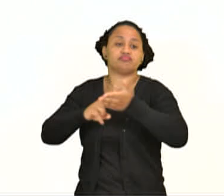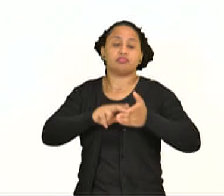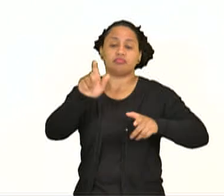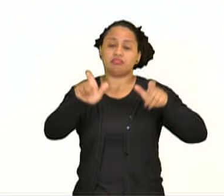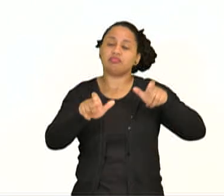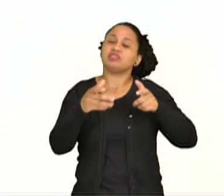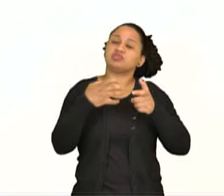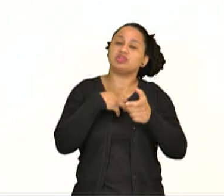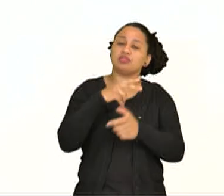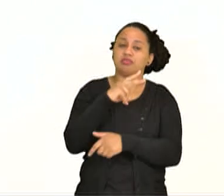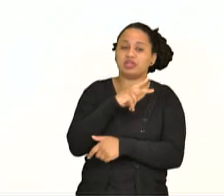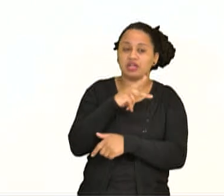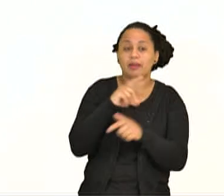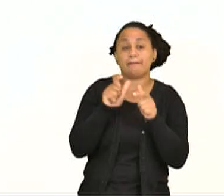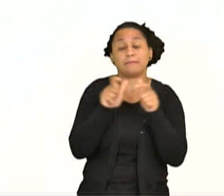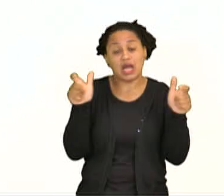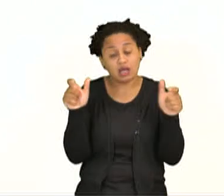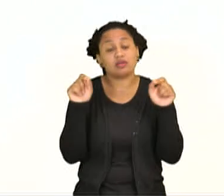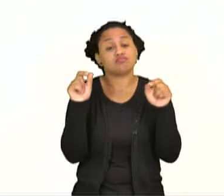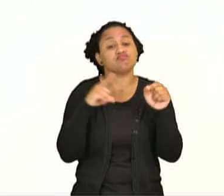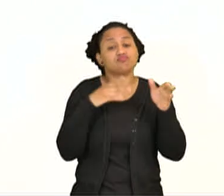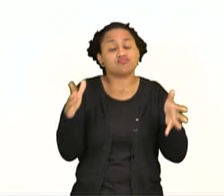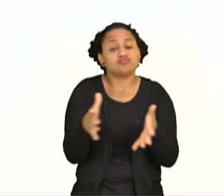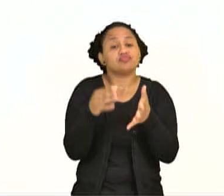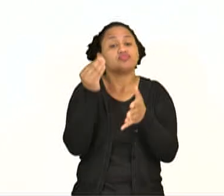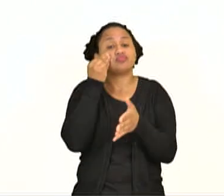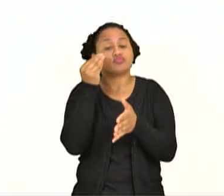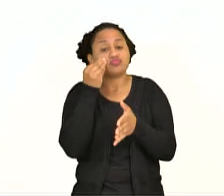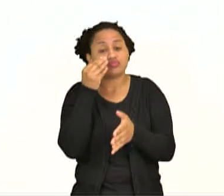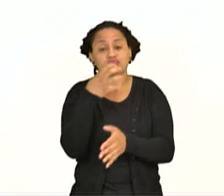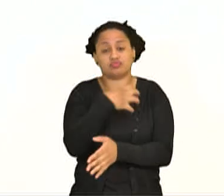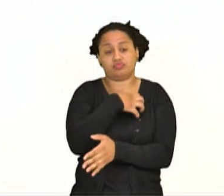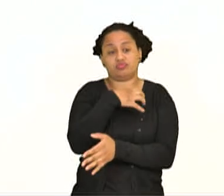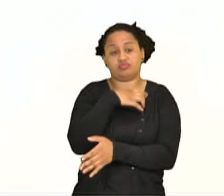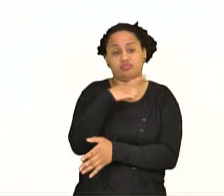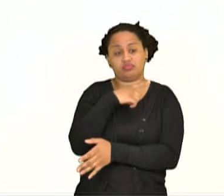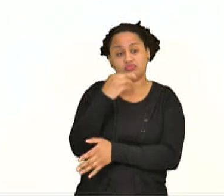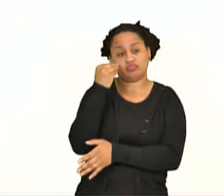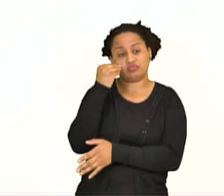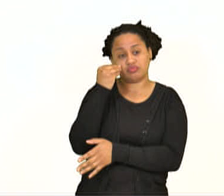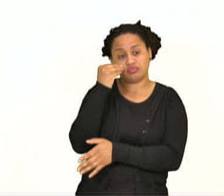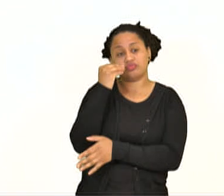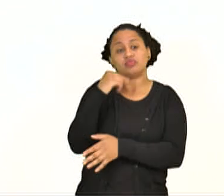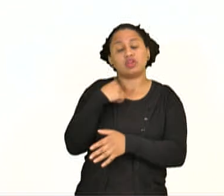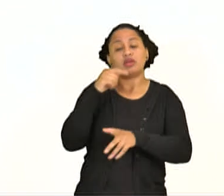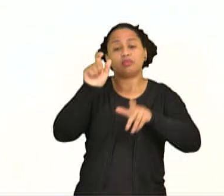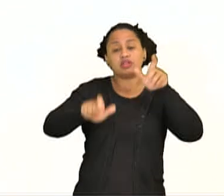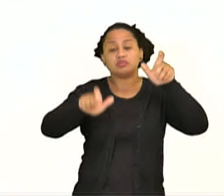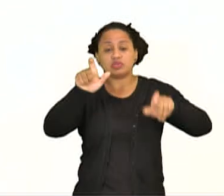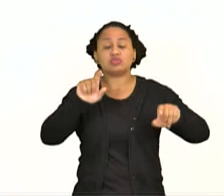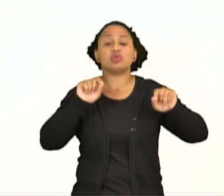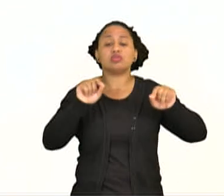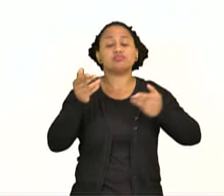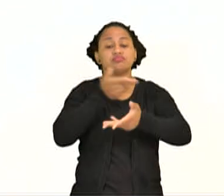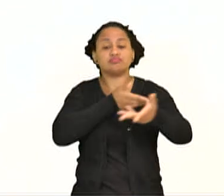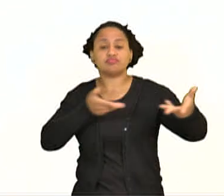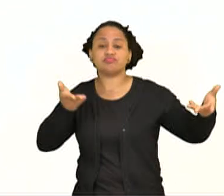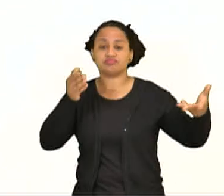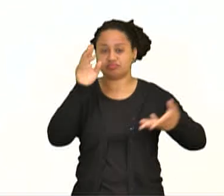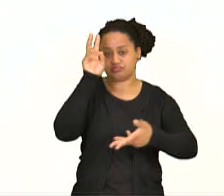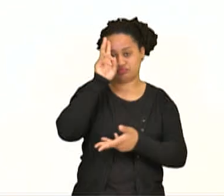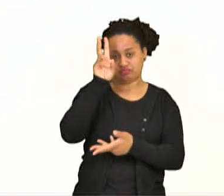na maioria das vezes, motivados por experiências e sentimentos vividos pelos indivíduos